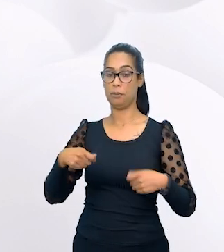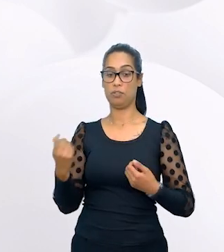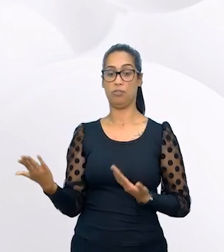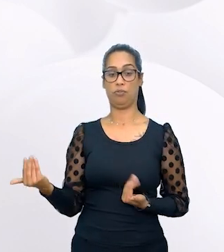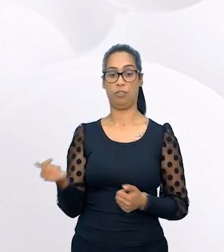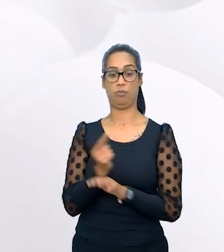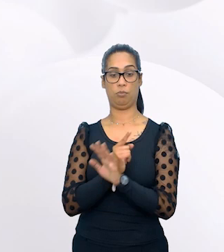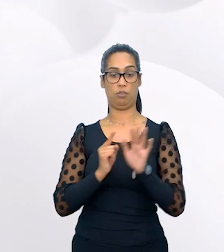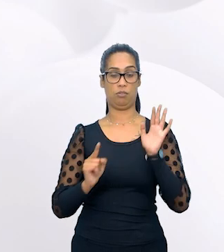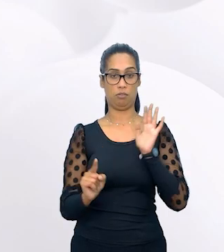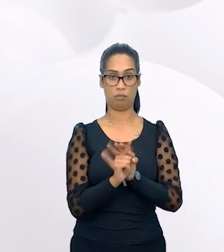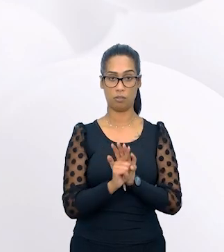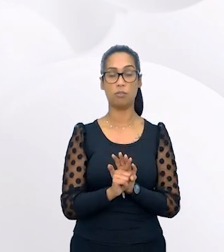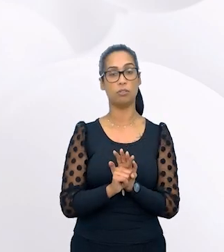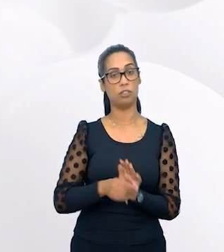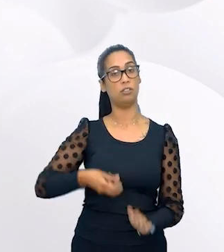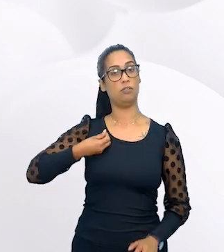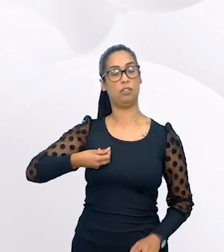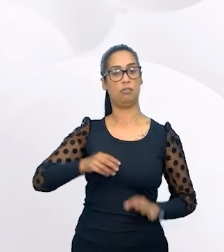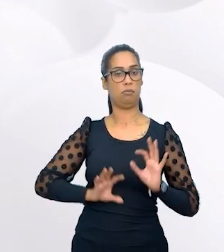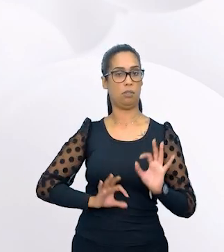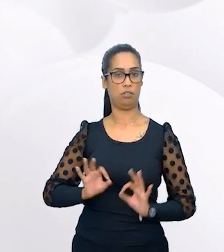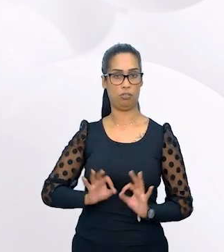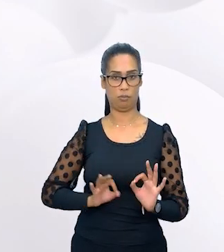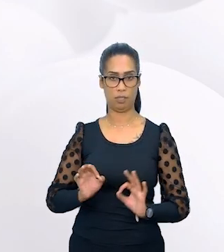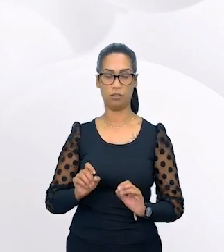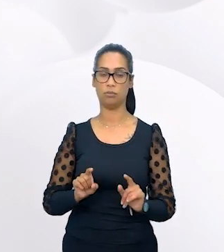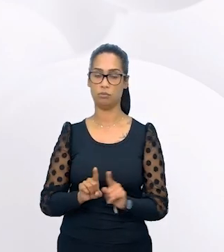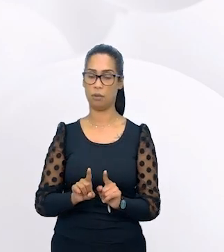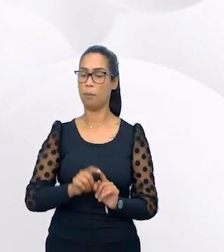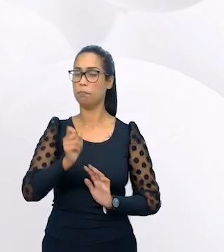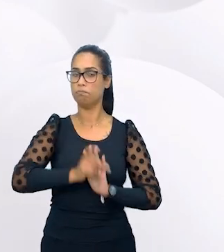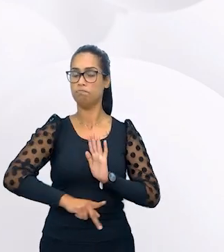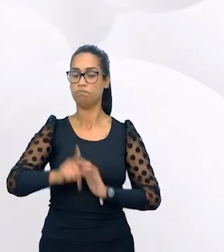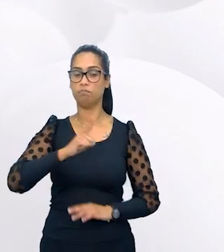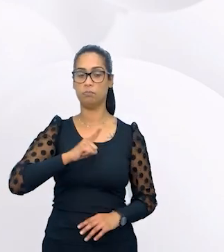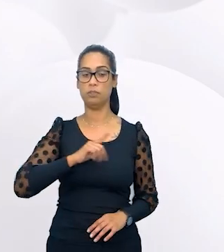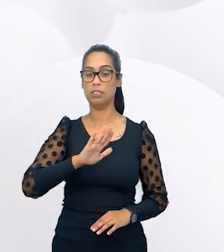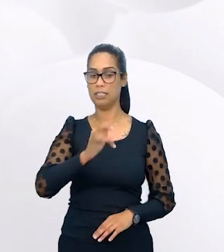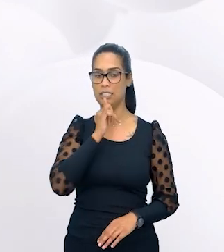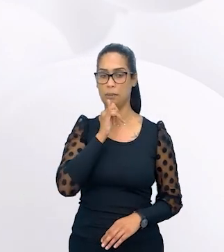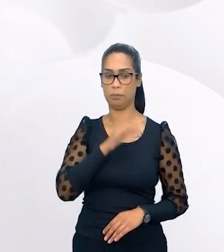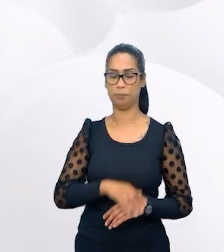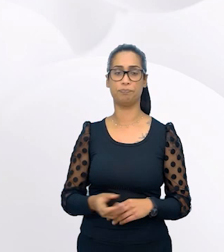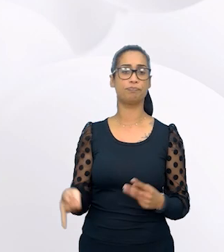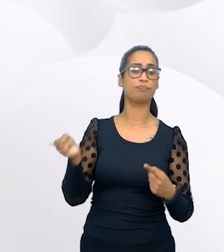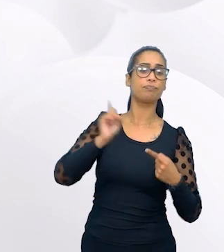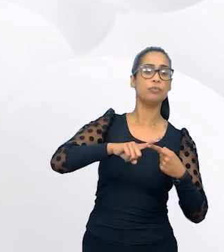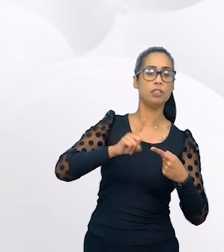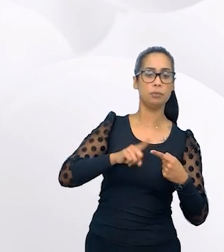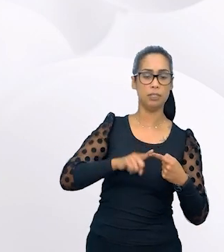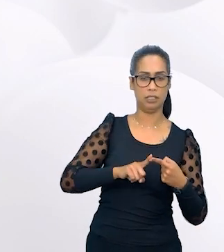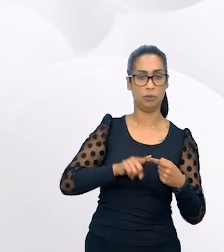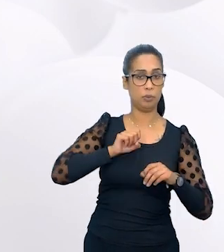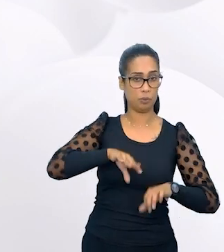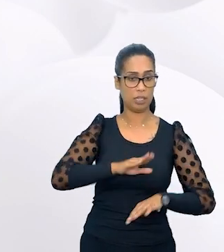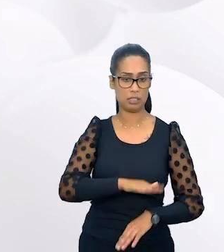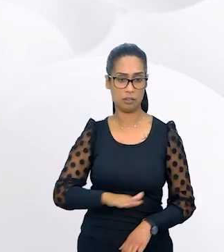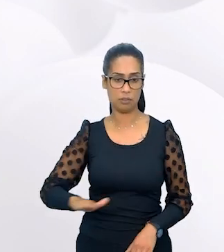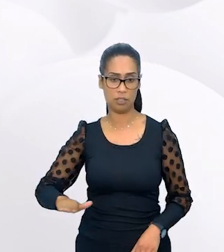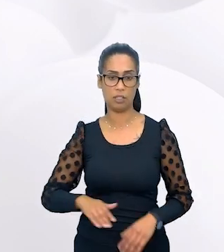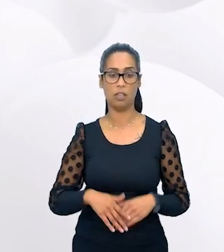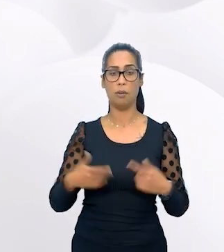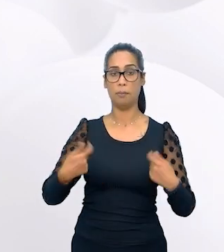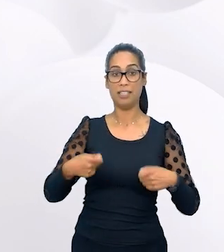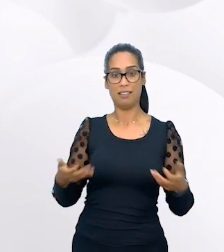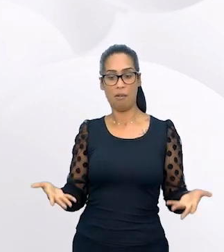de vida, né? E na educação ambiental infantil, por exemplo, estimular o desenvolvimento de trabalhos com